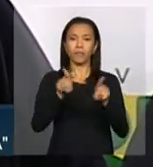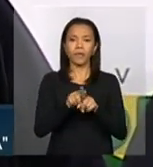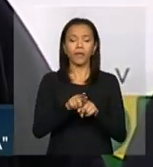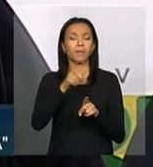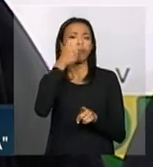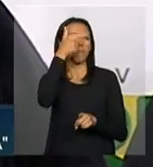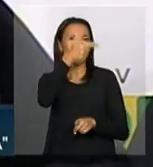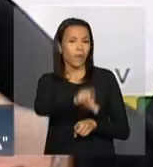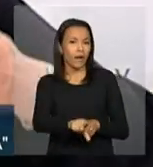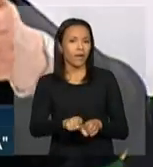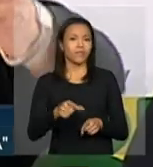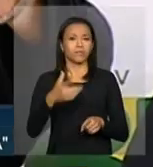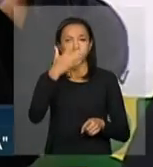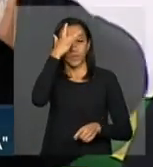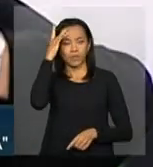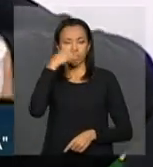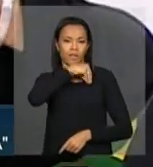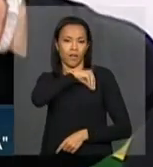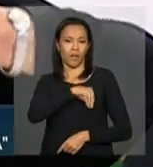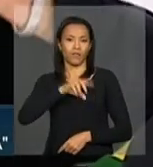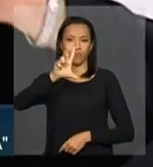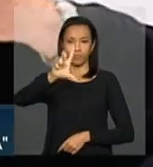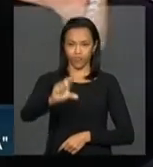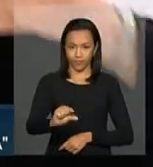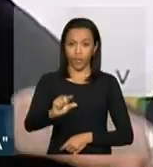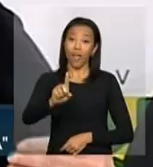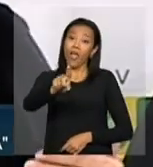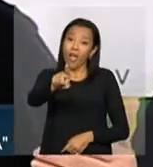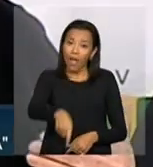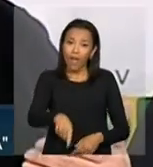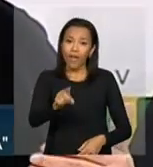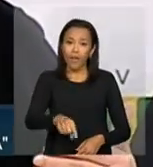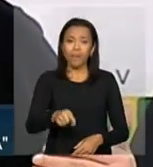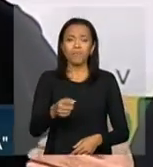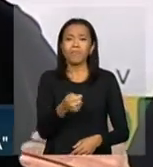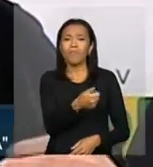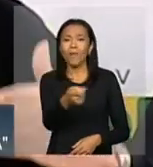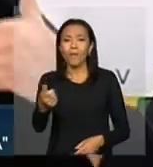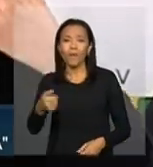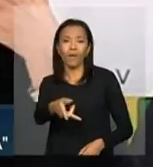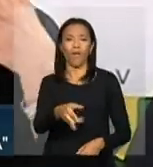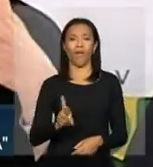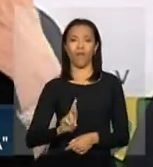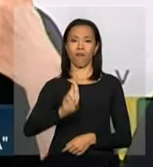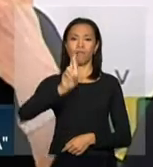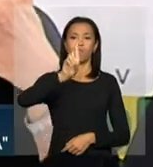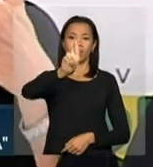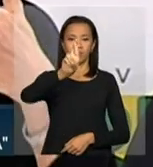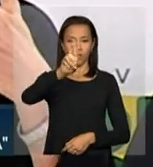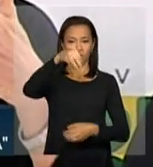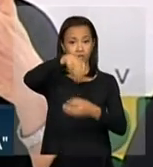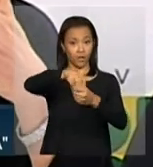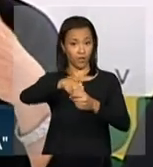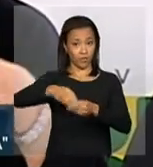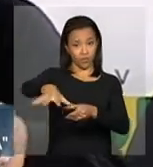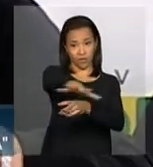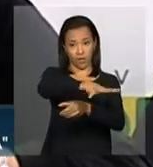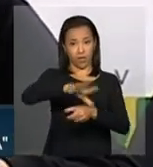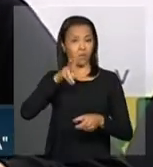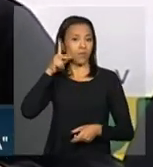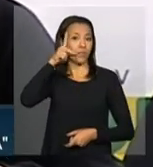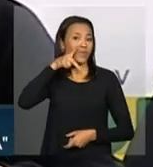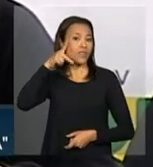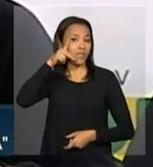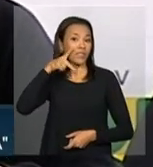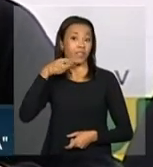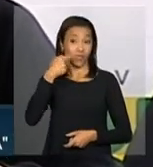de mais baixa renda, que justamente são os menos representados. Então, a crise de representação está